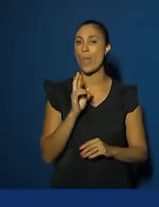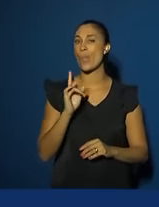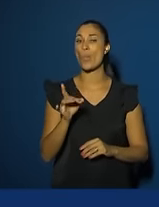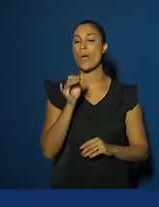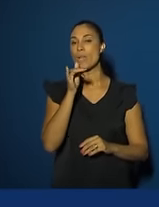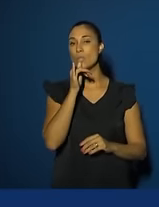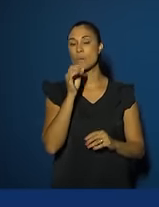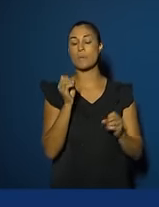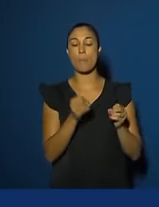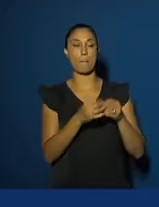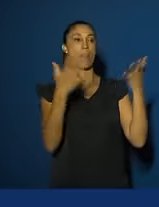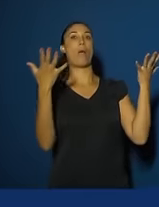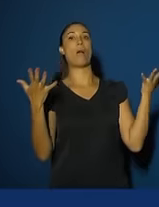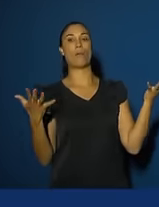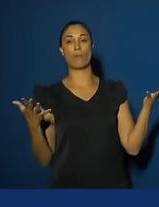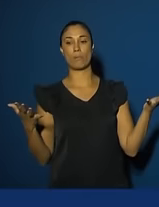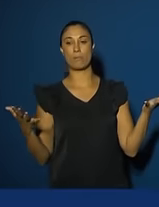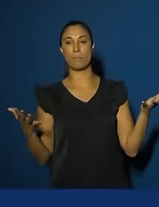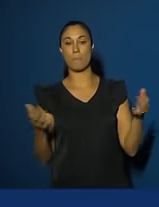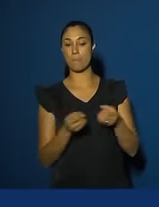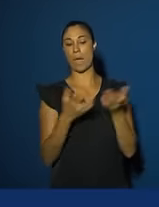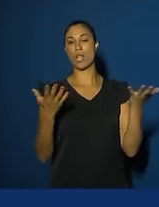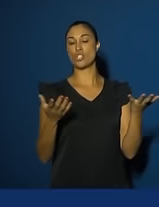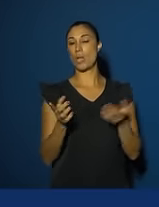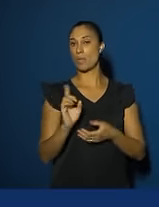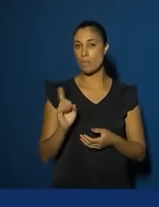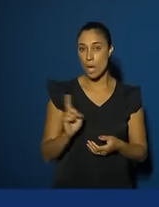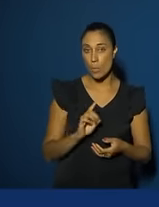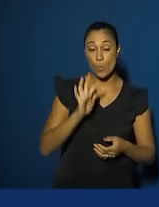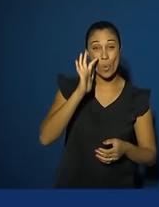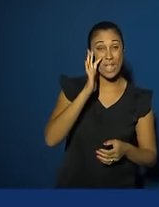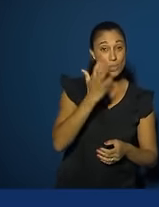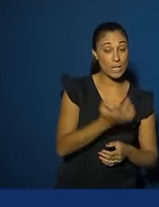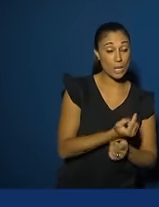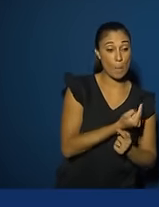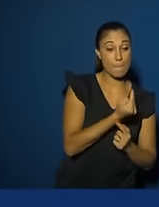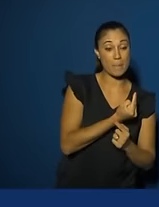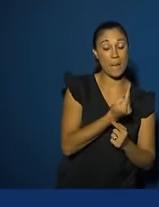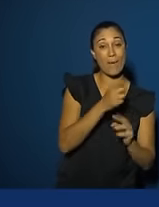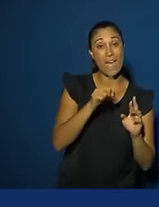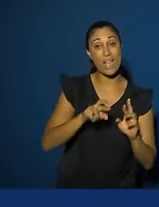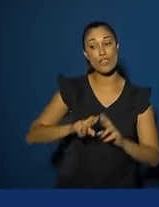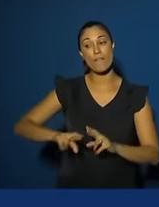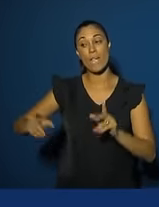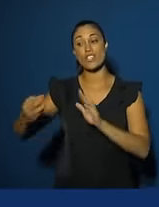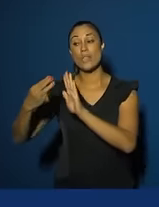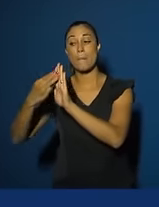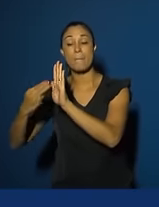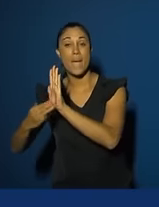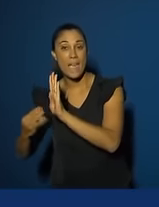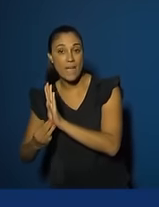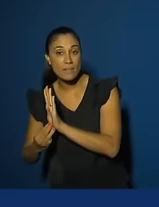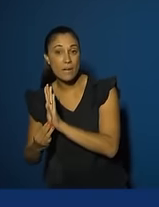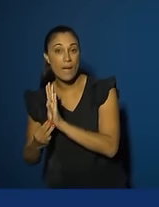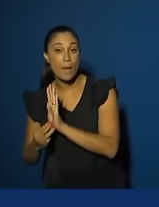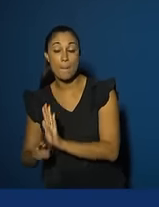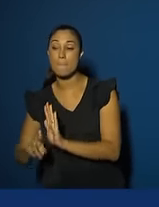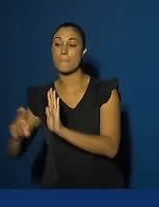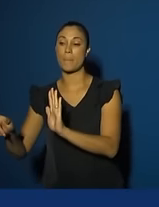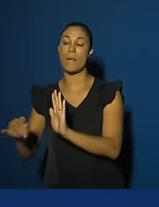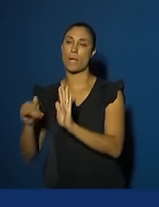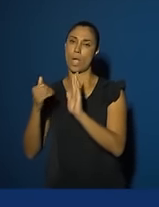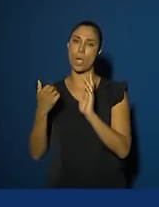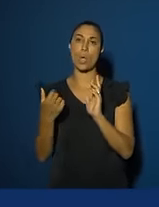vem por passe de mágica o resultado primário é diferente da Meta primária assim como o resultado da inflação é diferente da meta de